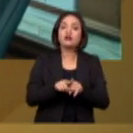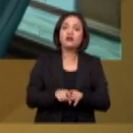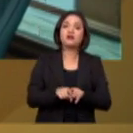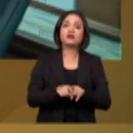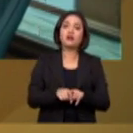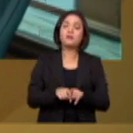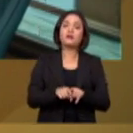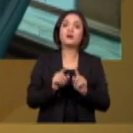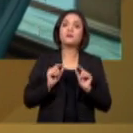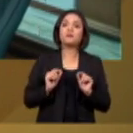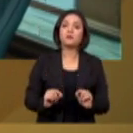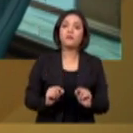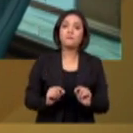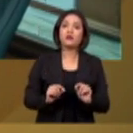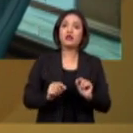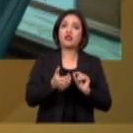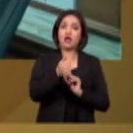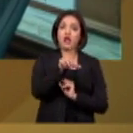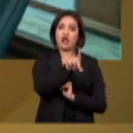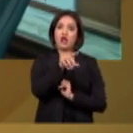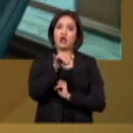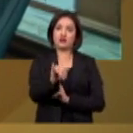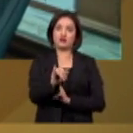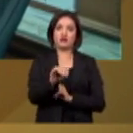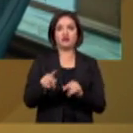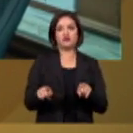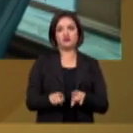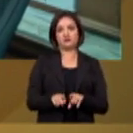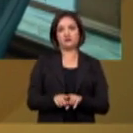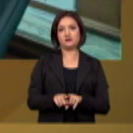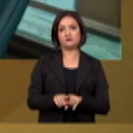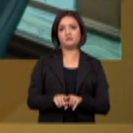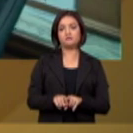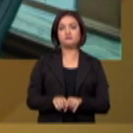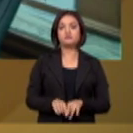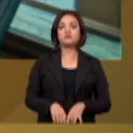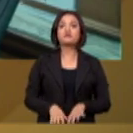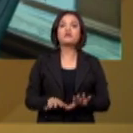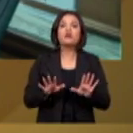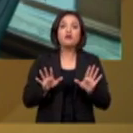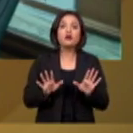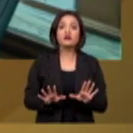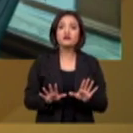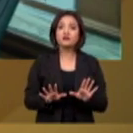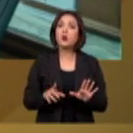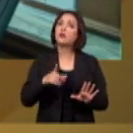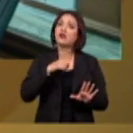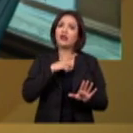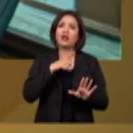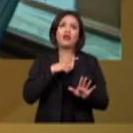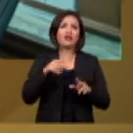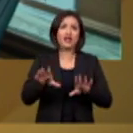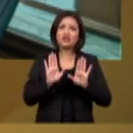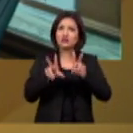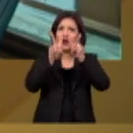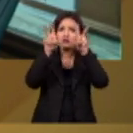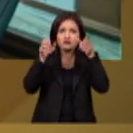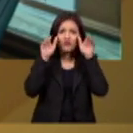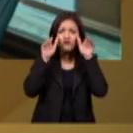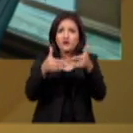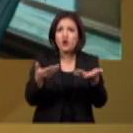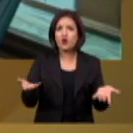processo é a bomba ação direta de inconstitucionalidade no próprio